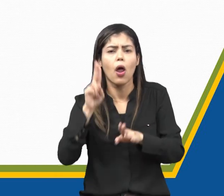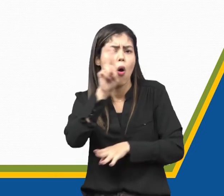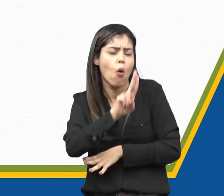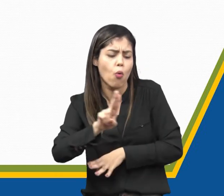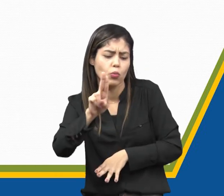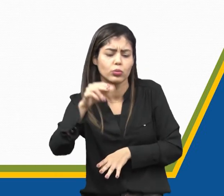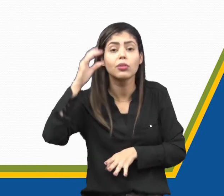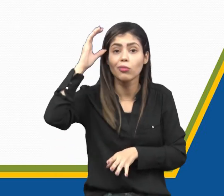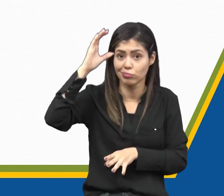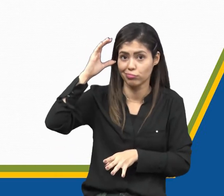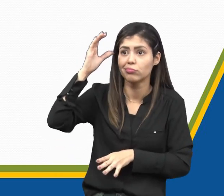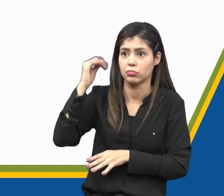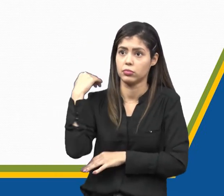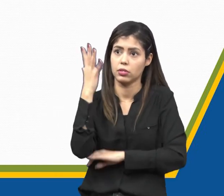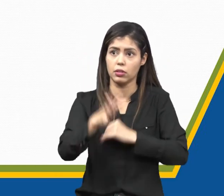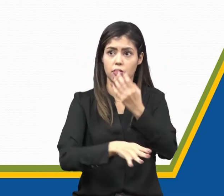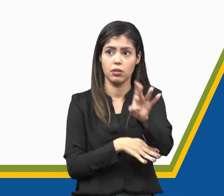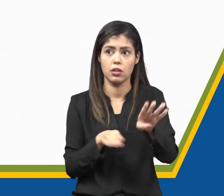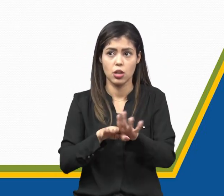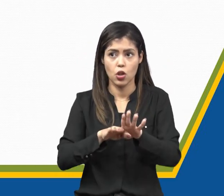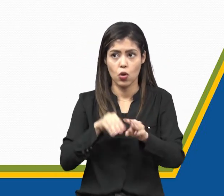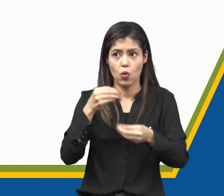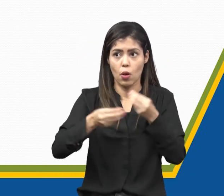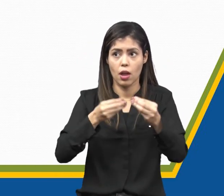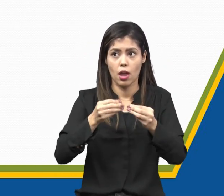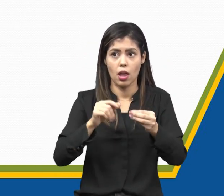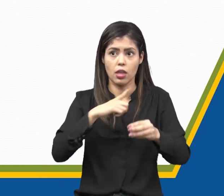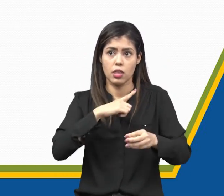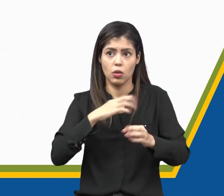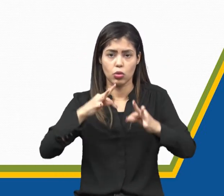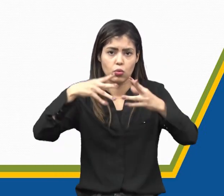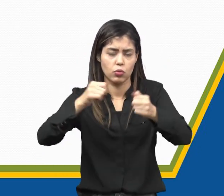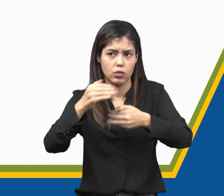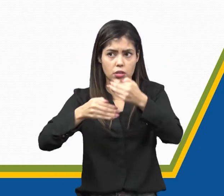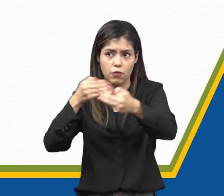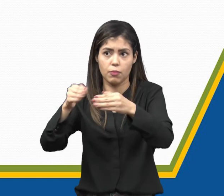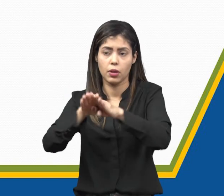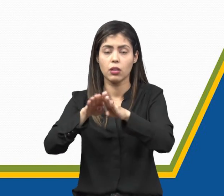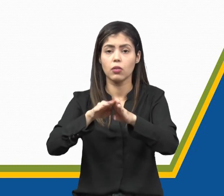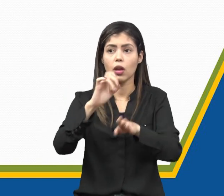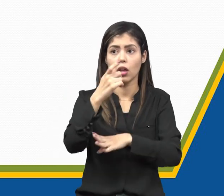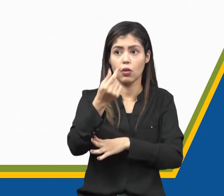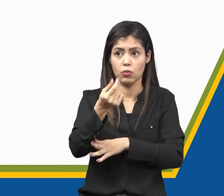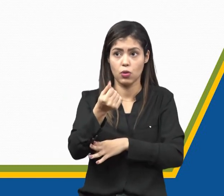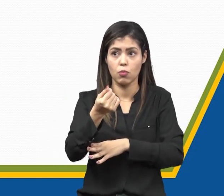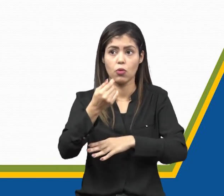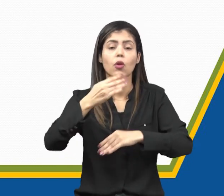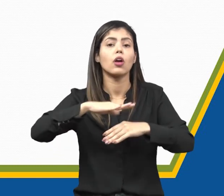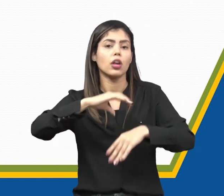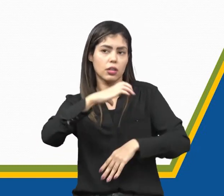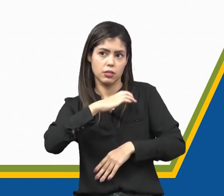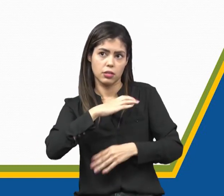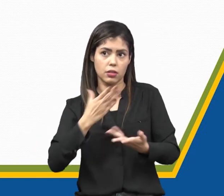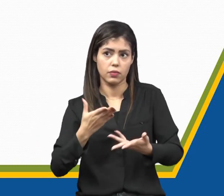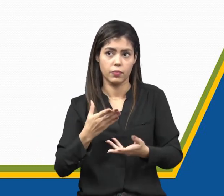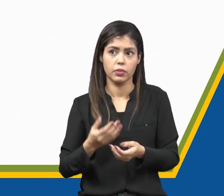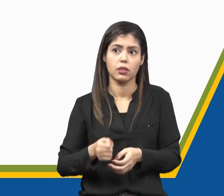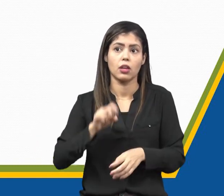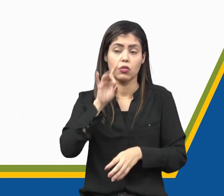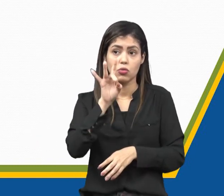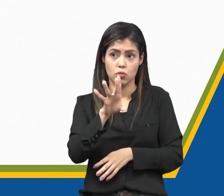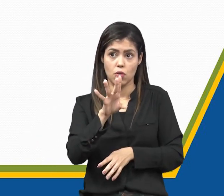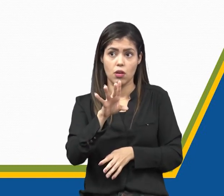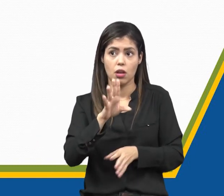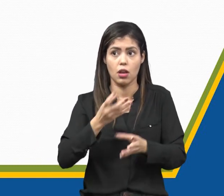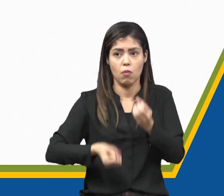da natureza, de modo a garantir, sobretudo, o desenvolvimento econômico urbano. E letra E, somente a redução de queima de